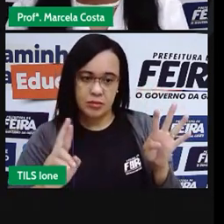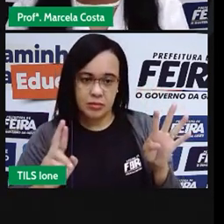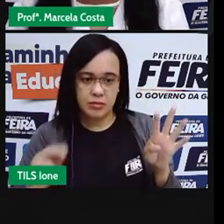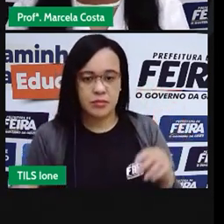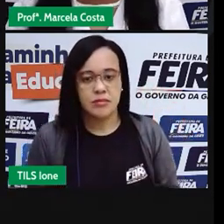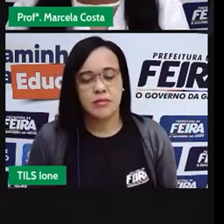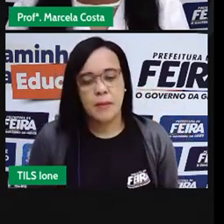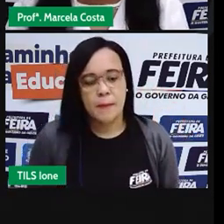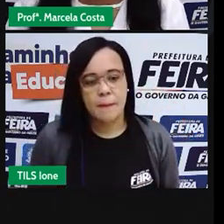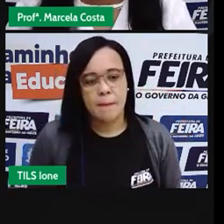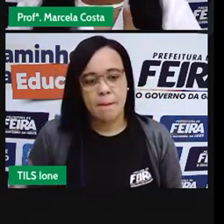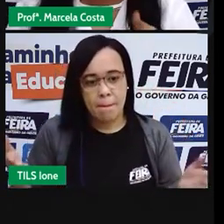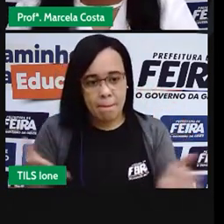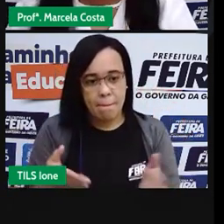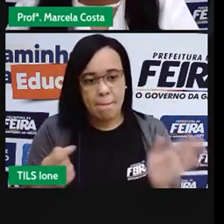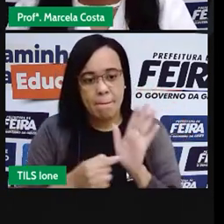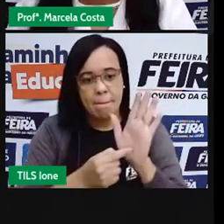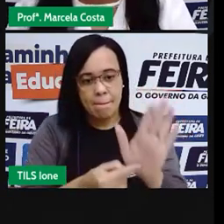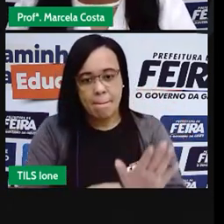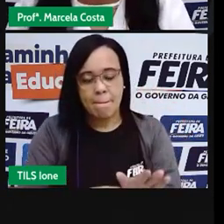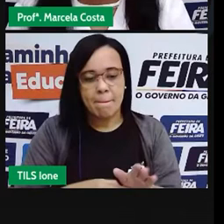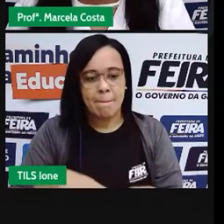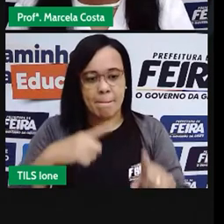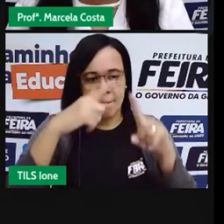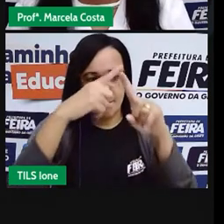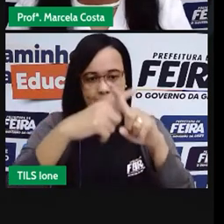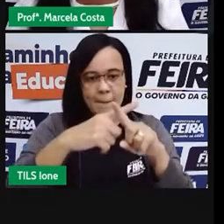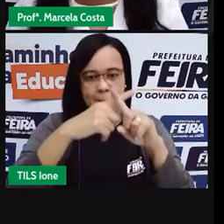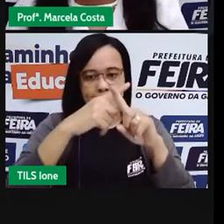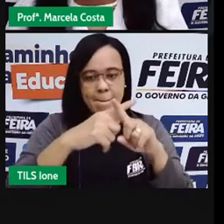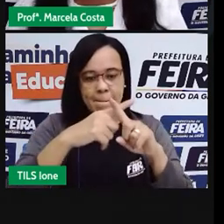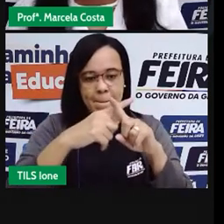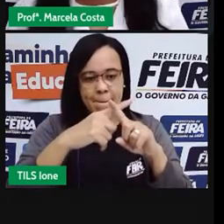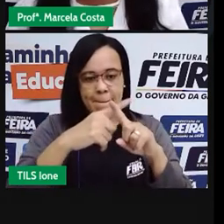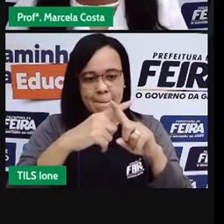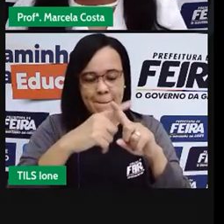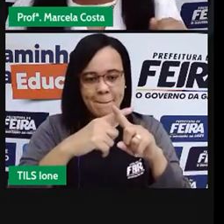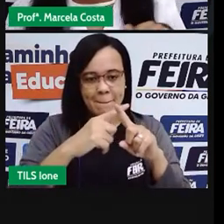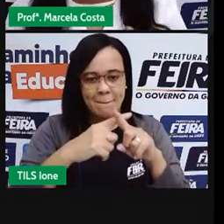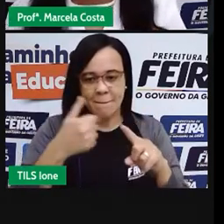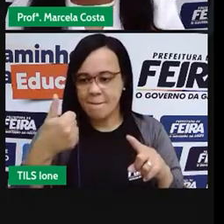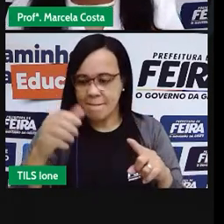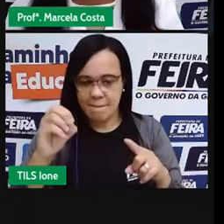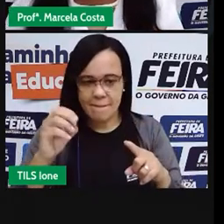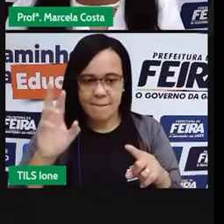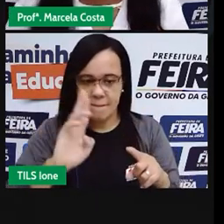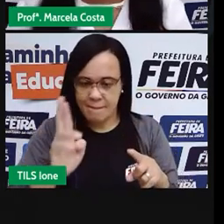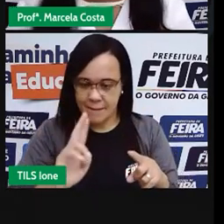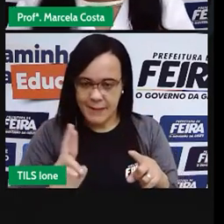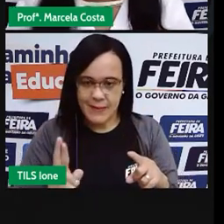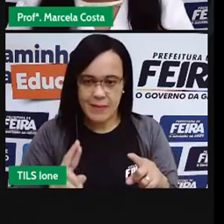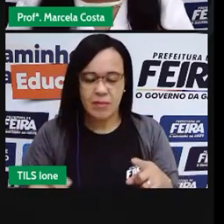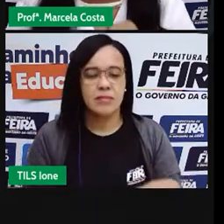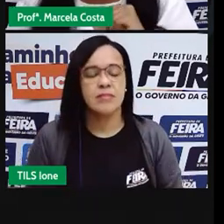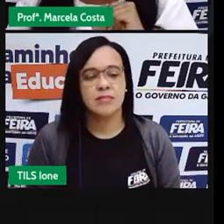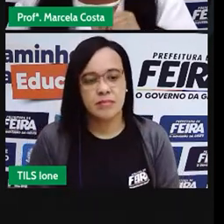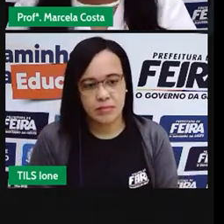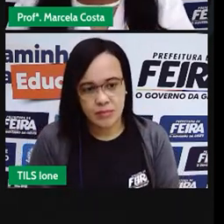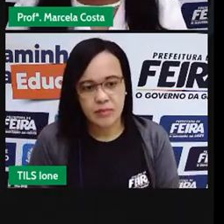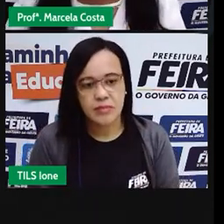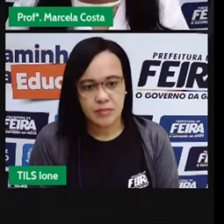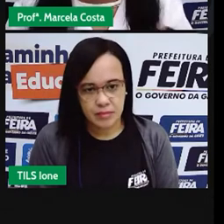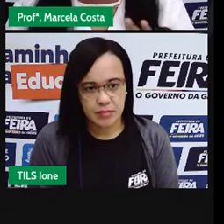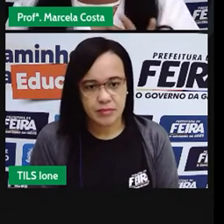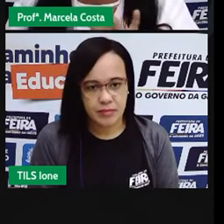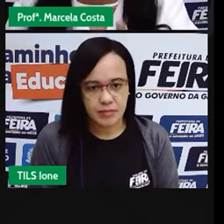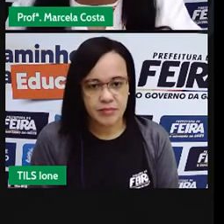Vamos fazer agora aqui um X nesse valor de R$10 nas notas de